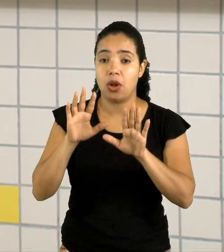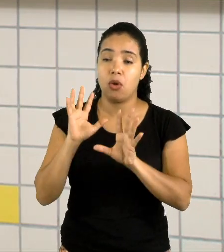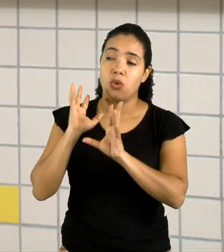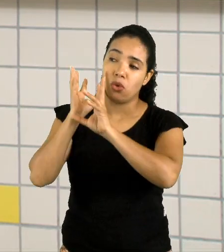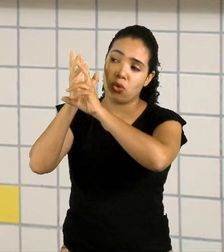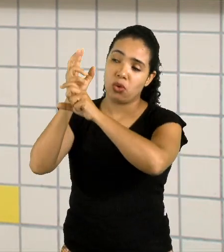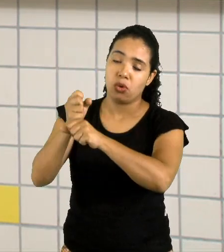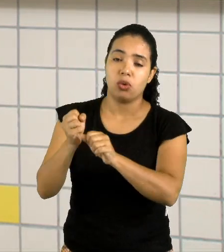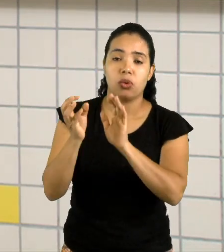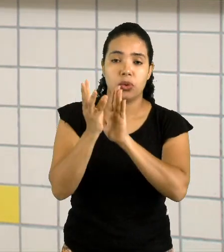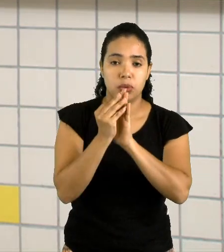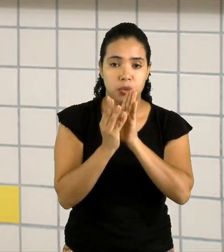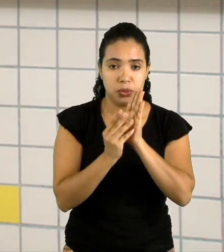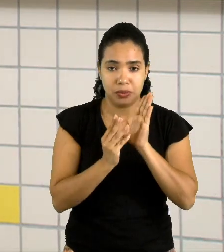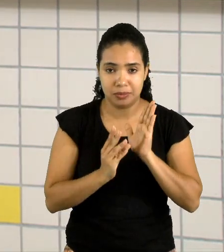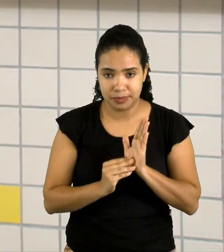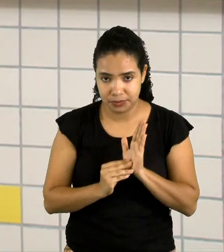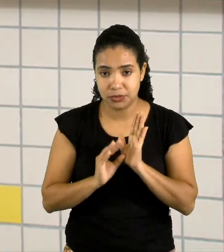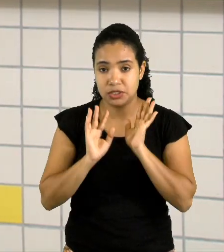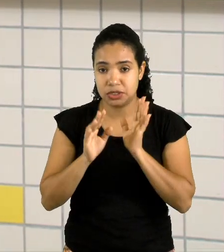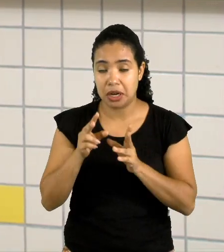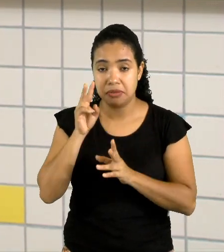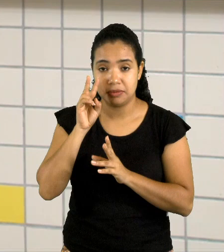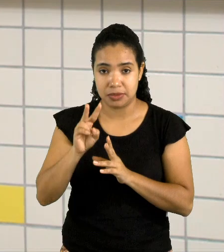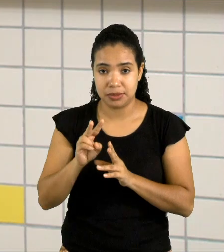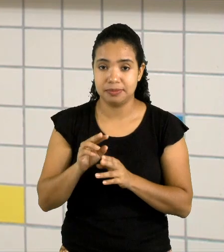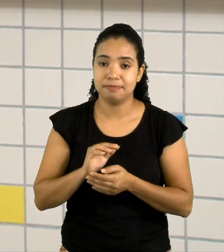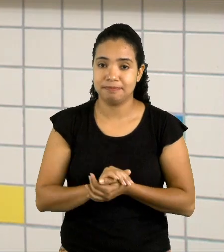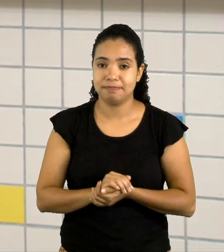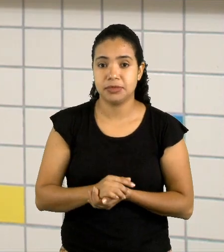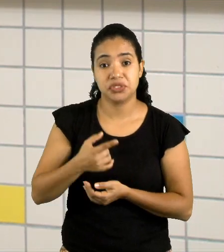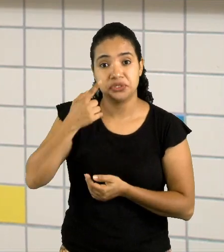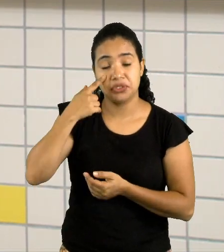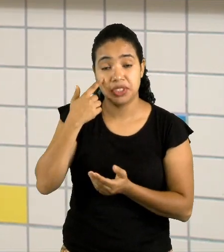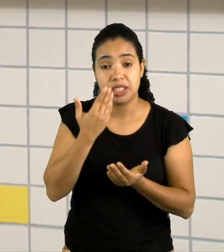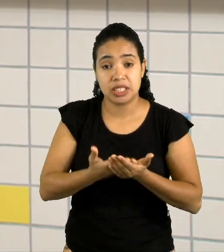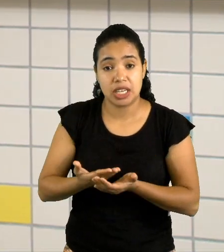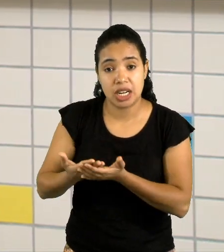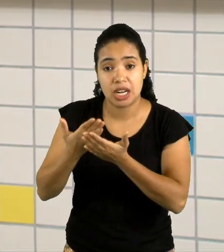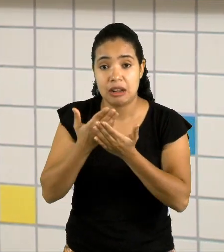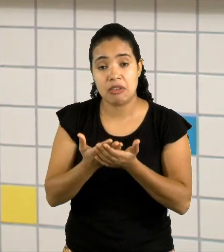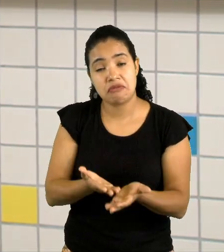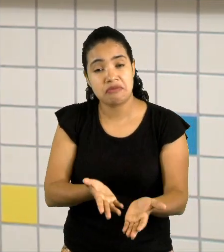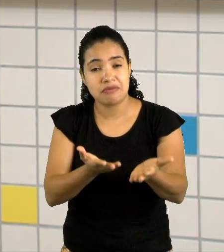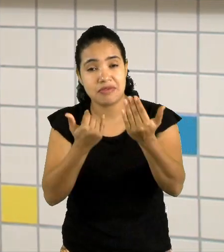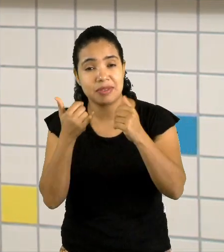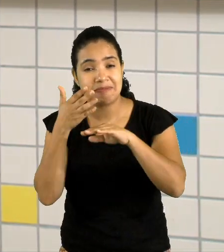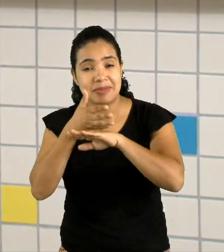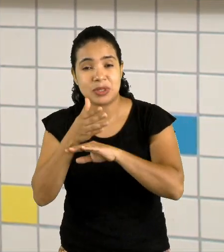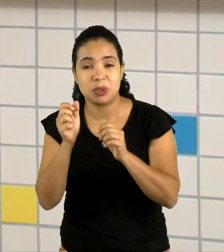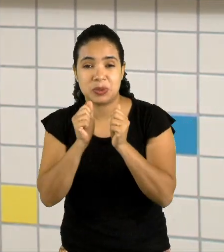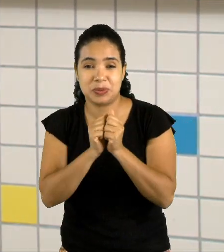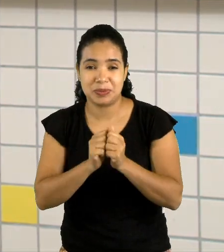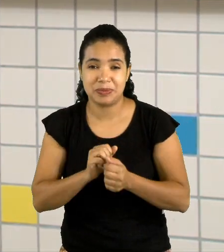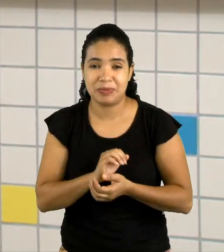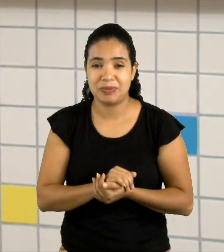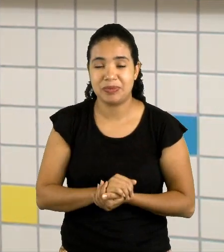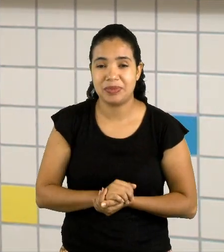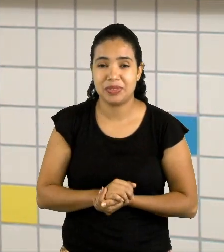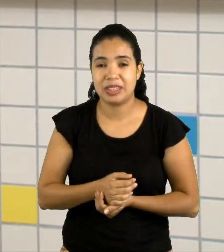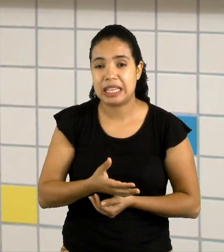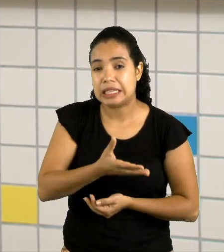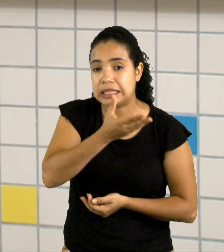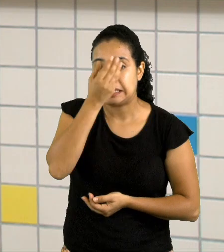de todos os conteúdos vistos até aqui. Revejam a aula, venham participar conosco e não deixem